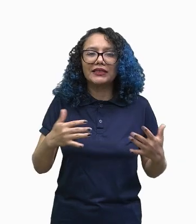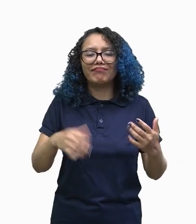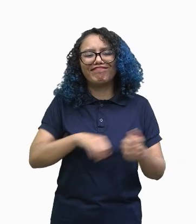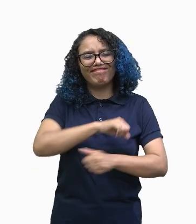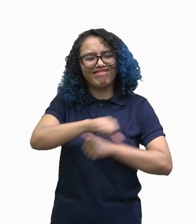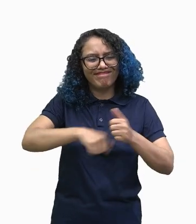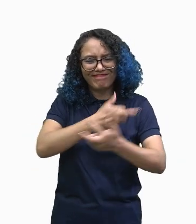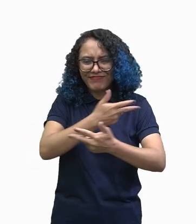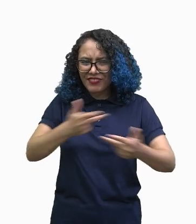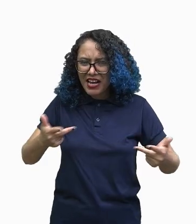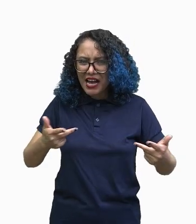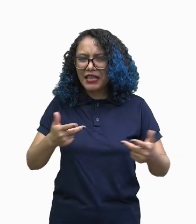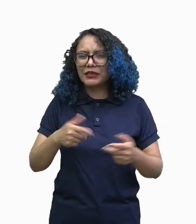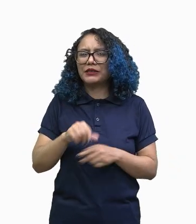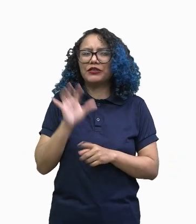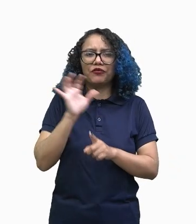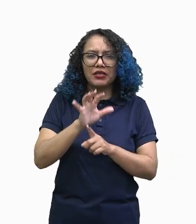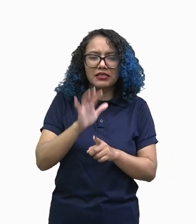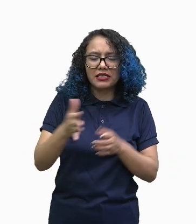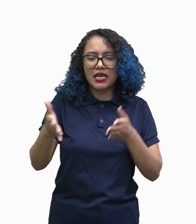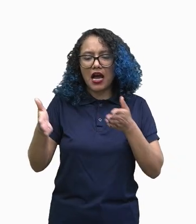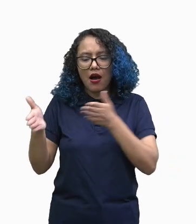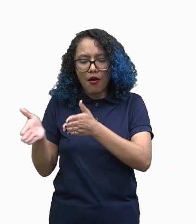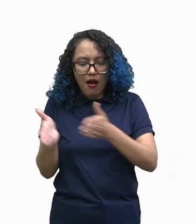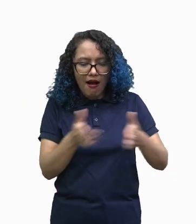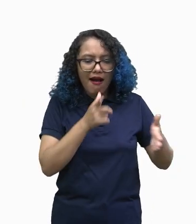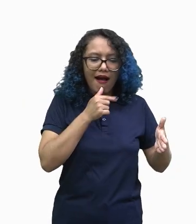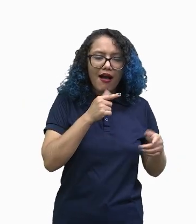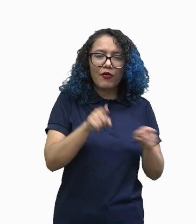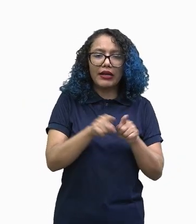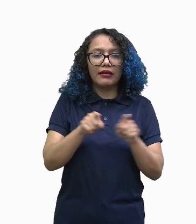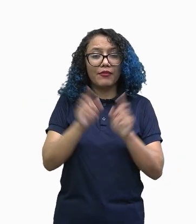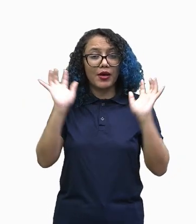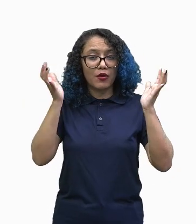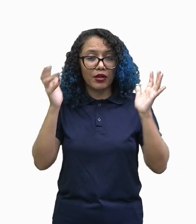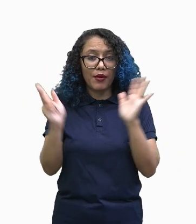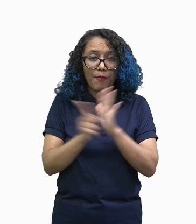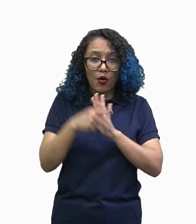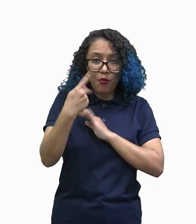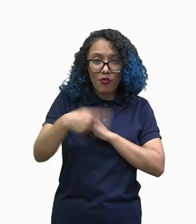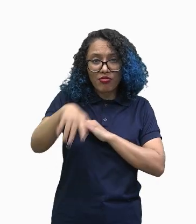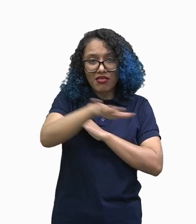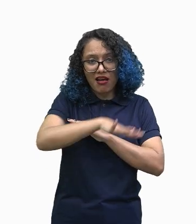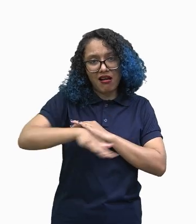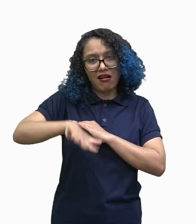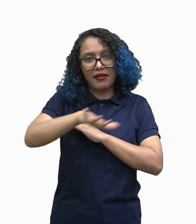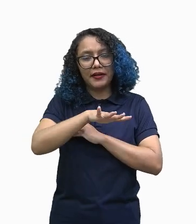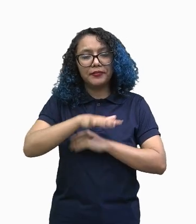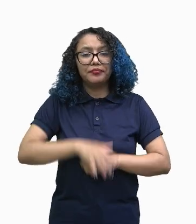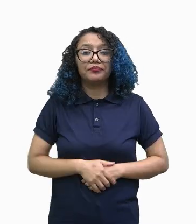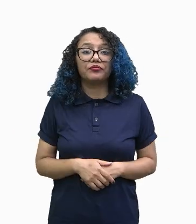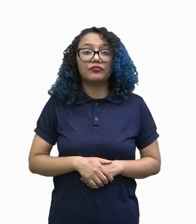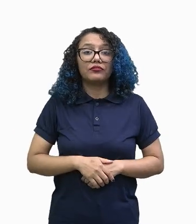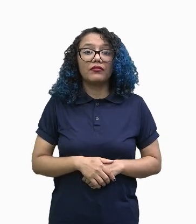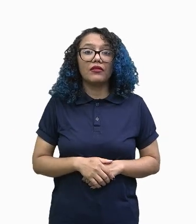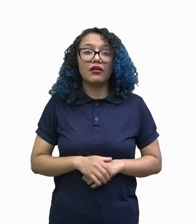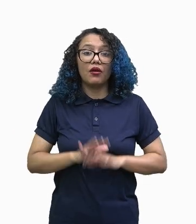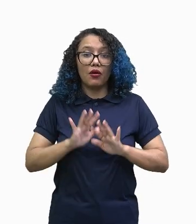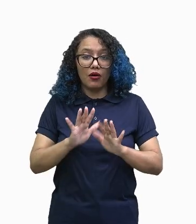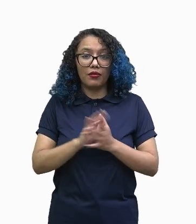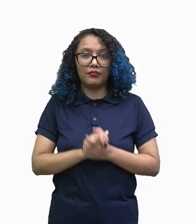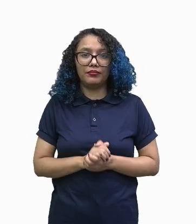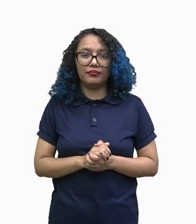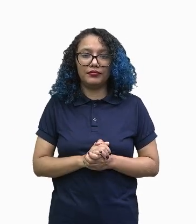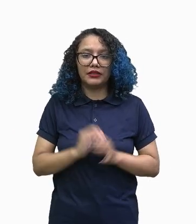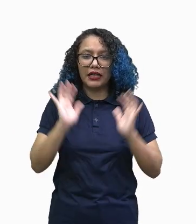Mudanças no ciclo da água, como já comentamos, né? E do clima local. E esse clima local, ó, saibam vocês, não há